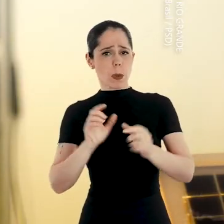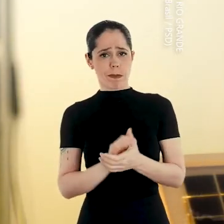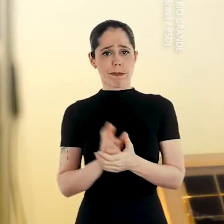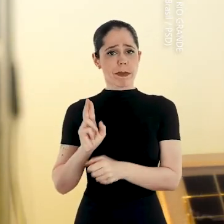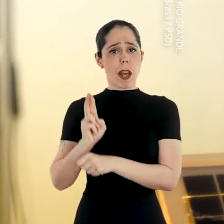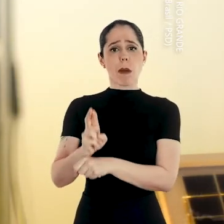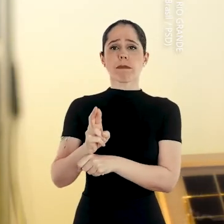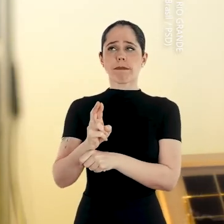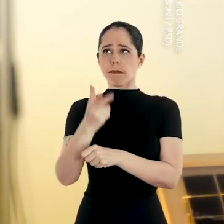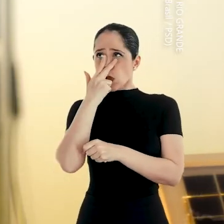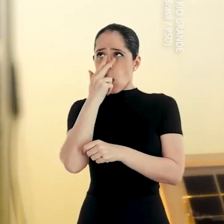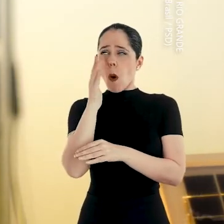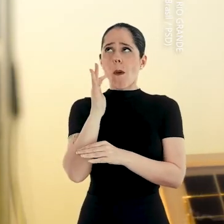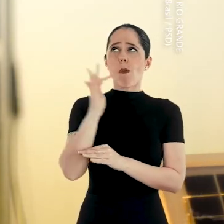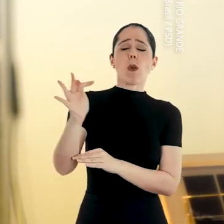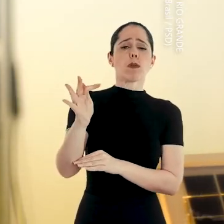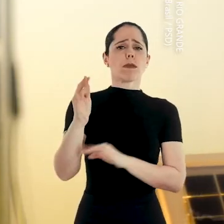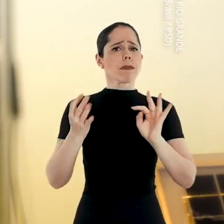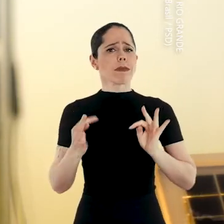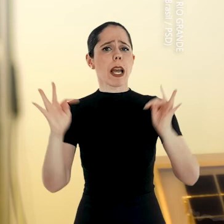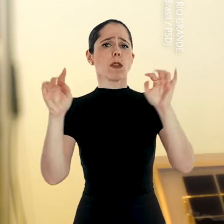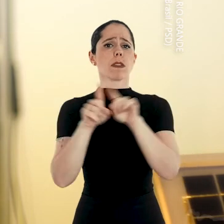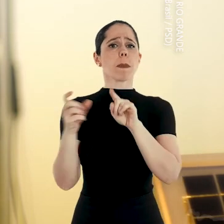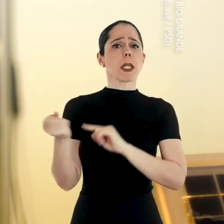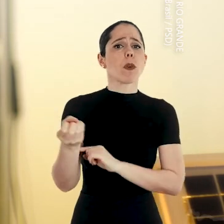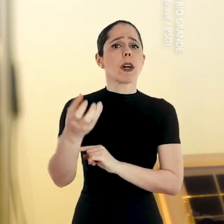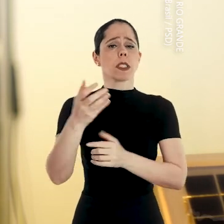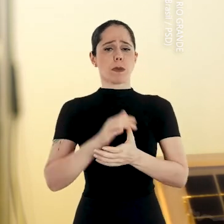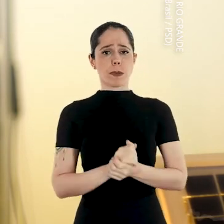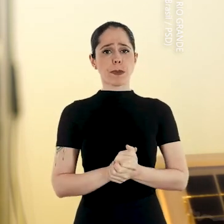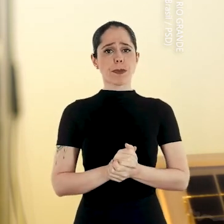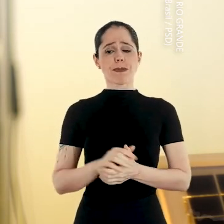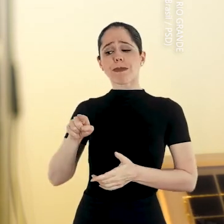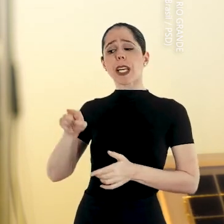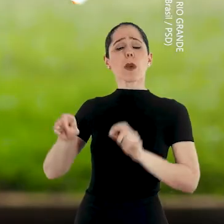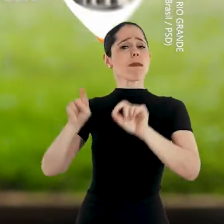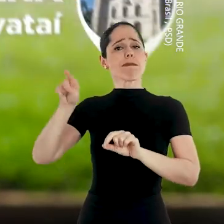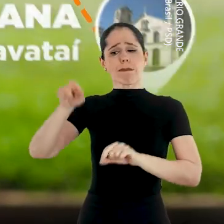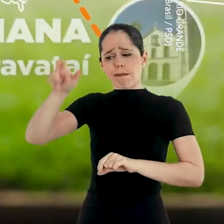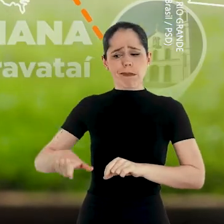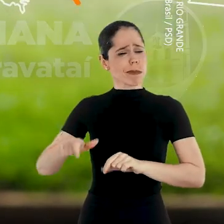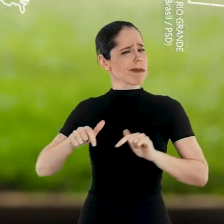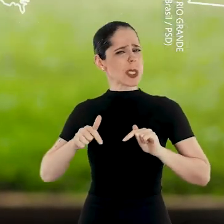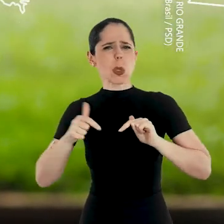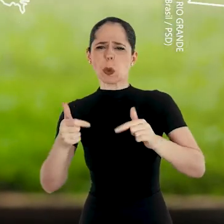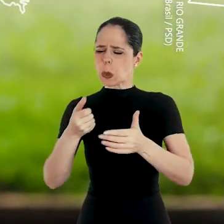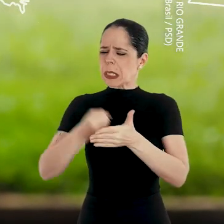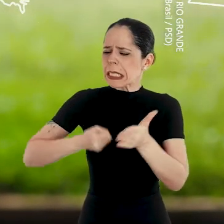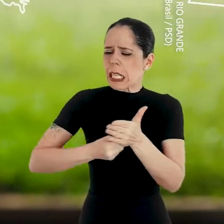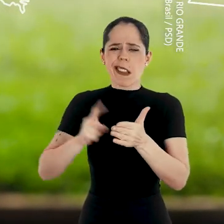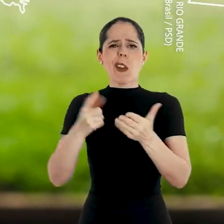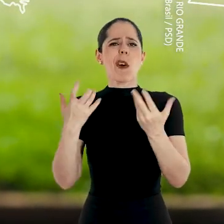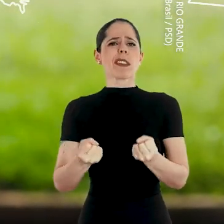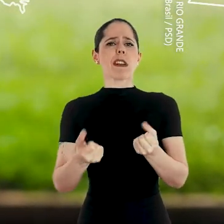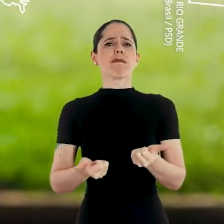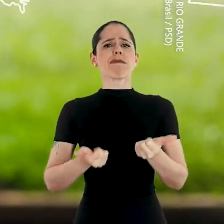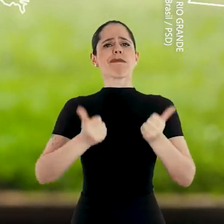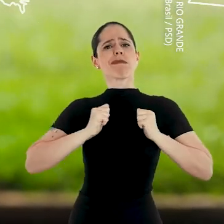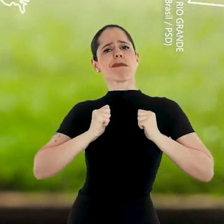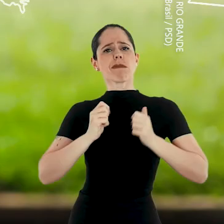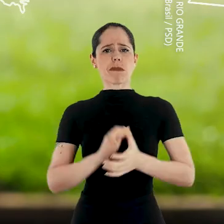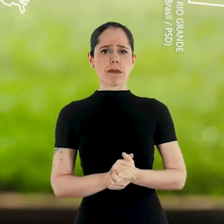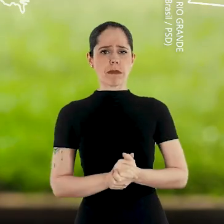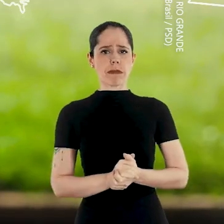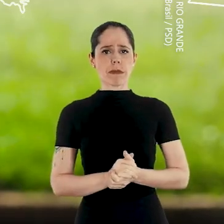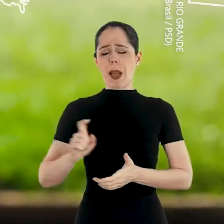um futuro de tecnologia, de inovação. Ele é aquele cara que vai atrás, ele não aceita